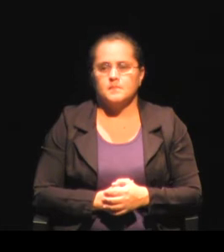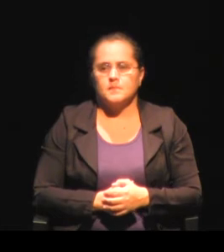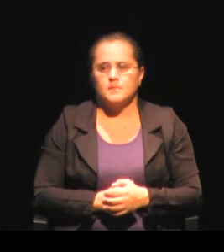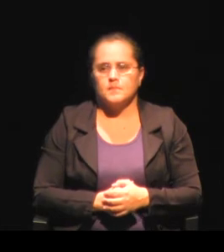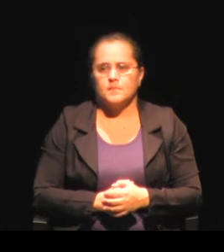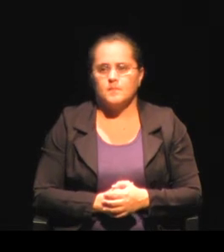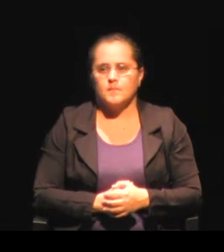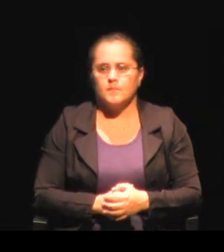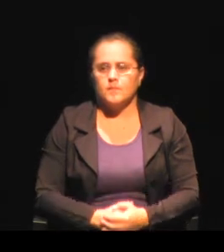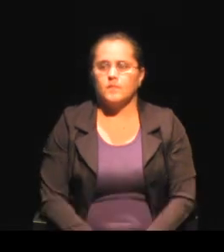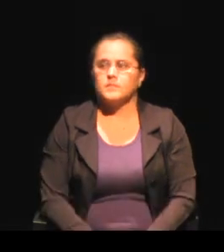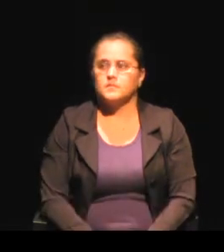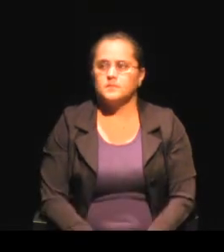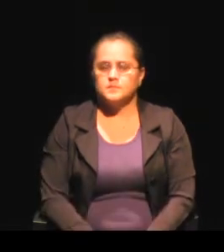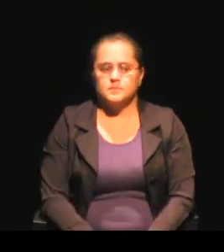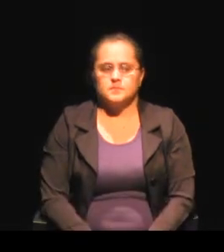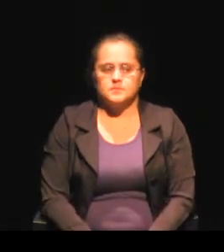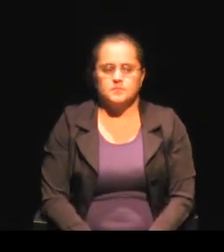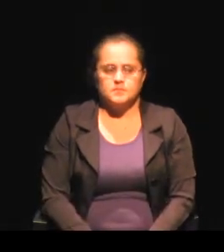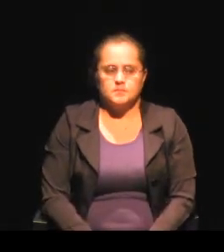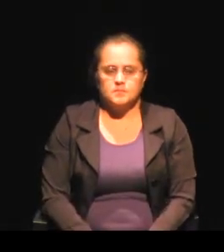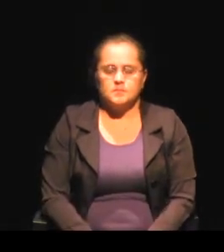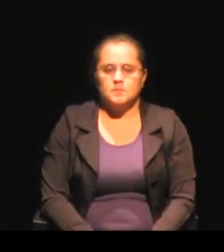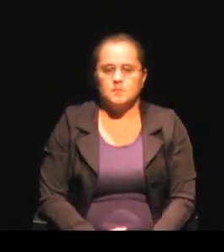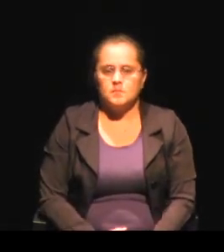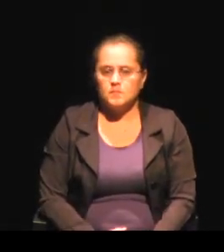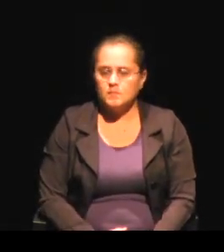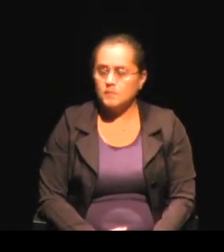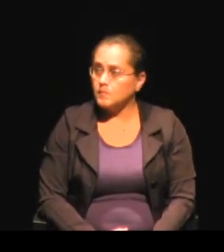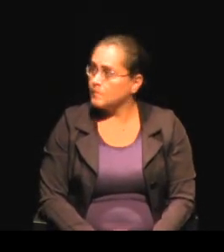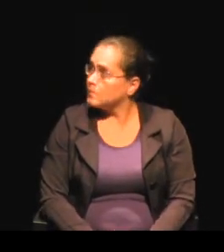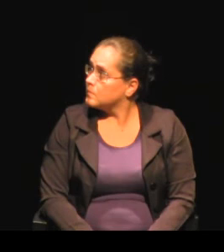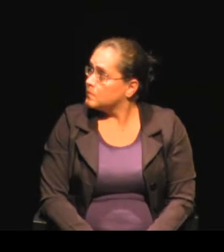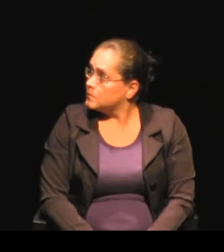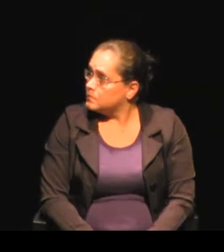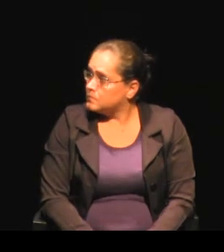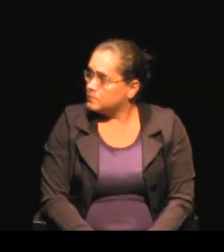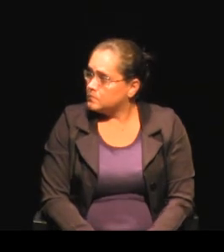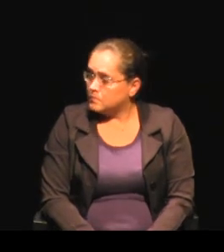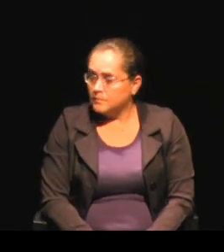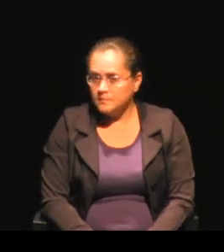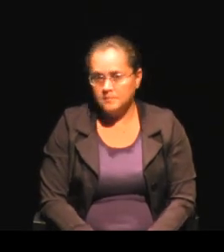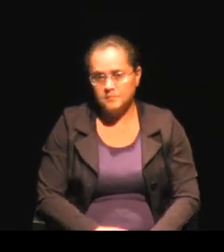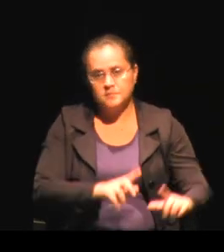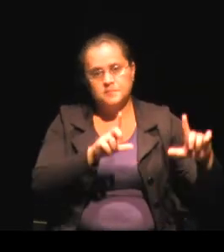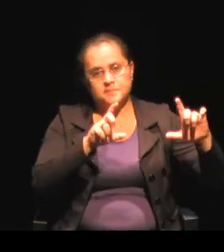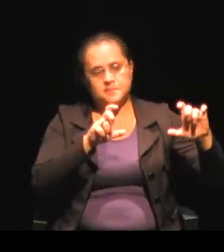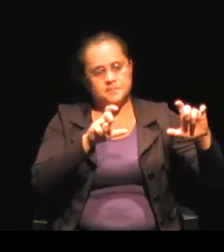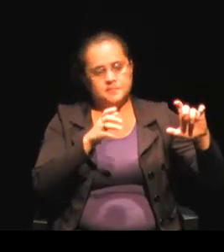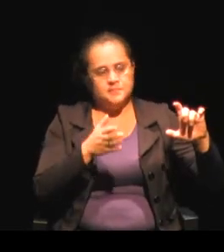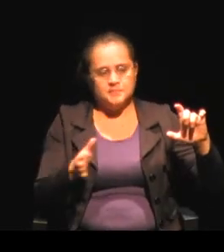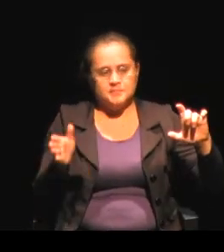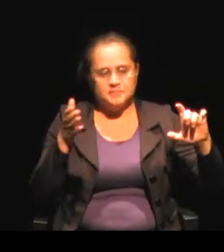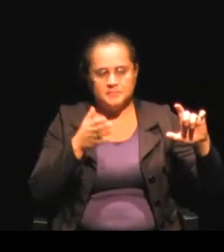luminárias. Usaria, que eu estou dizendo, porque não está ainda pronto lá, mas a gente espera que brevemente esteja. Tem um restaurante